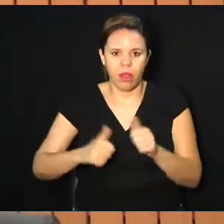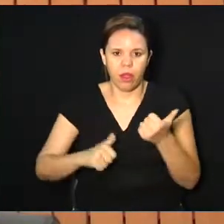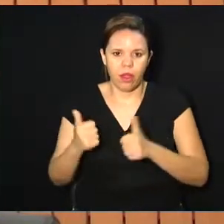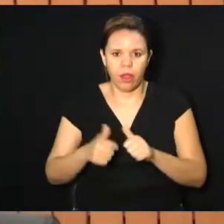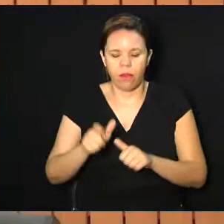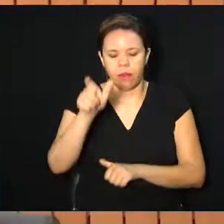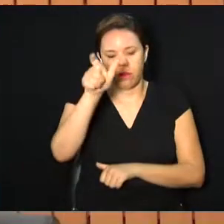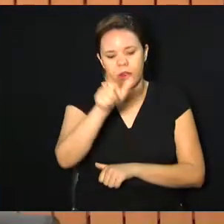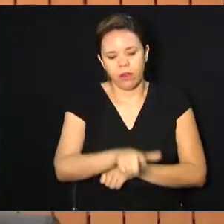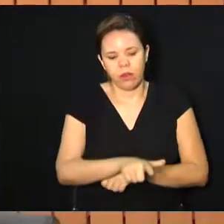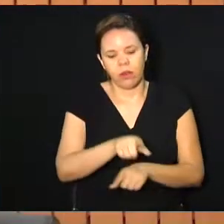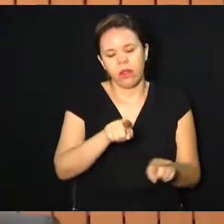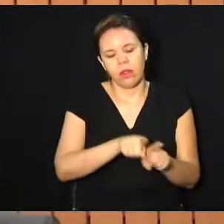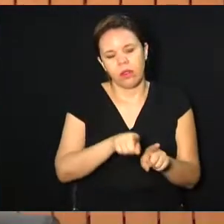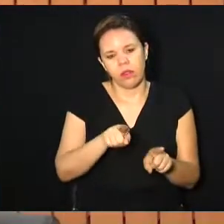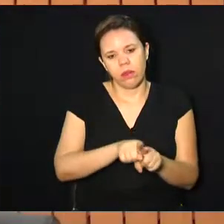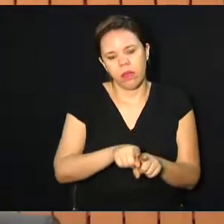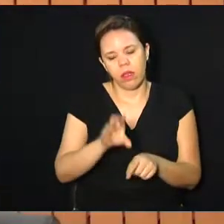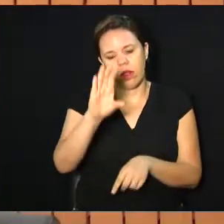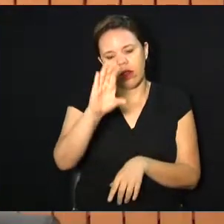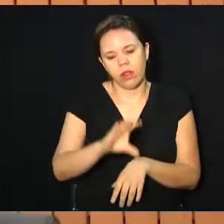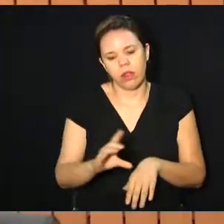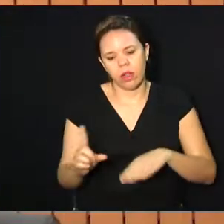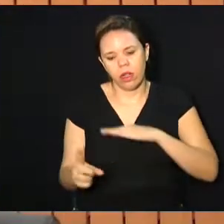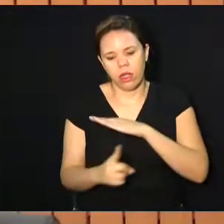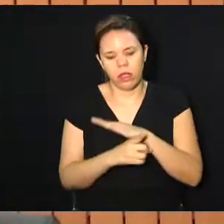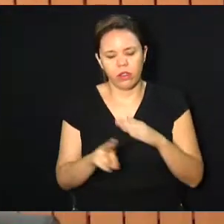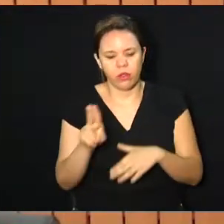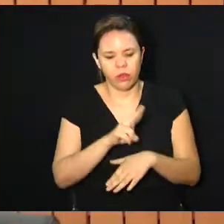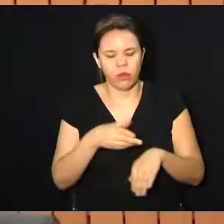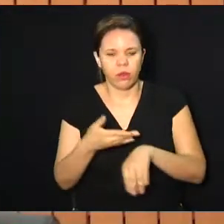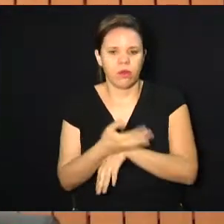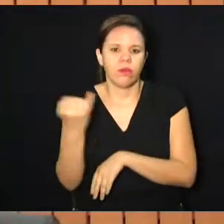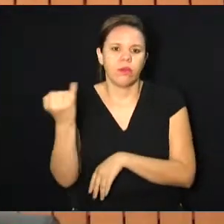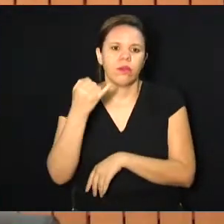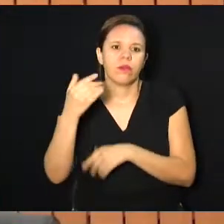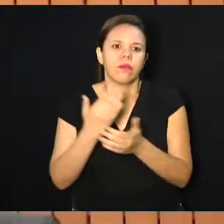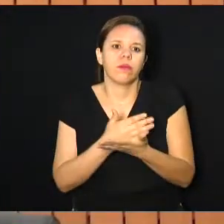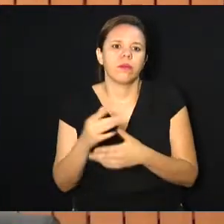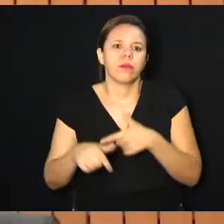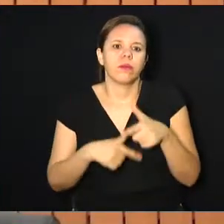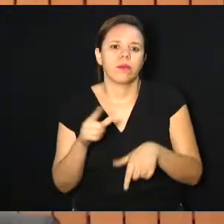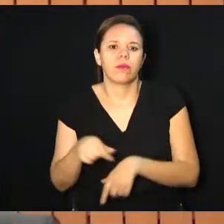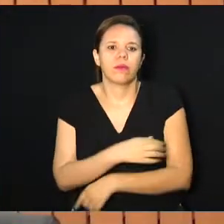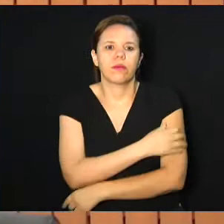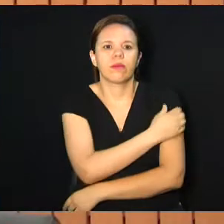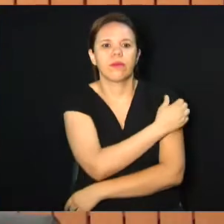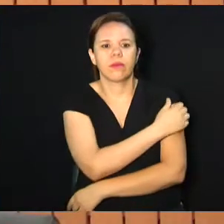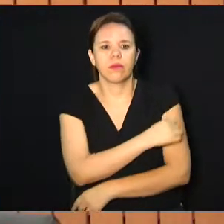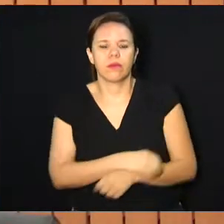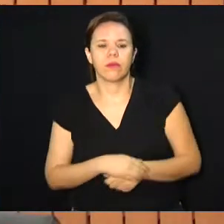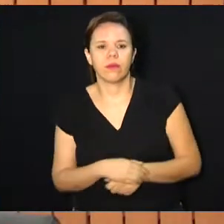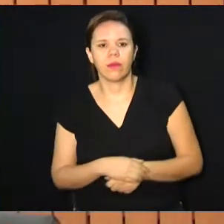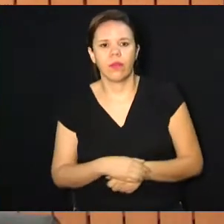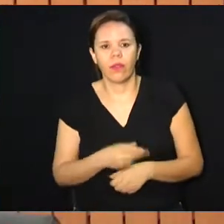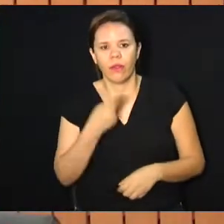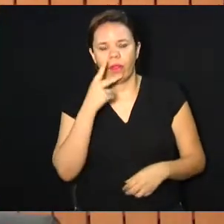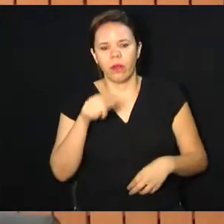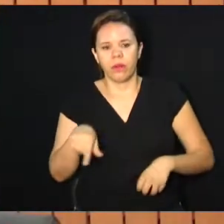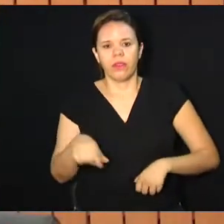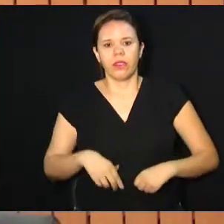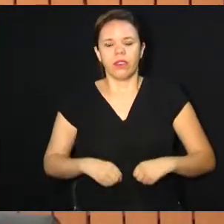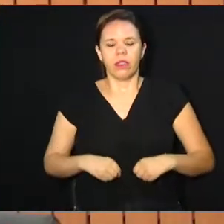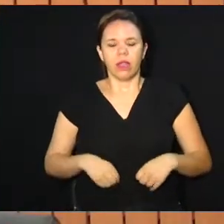vai impactar na remuneração. É bem pequena, mas é importante que se comece a trabalhar com isso. E, como eu falei, né, vão ter até pressões